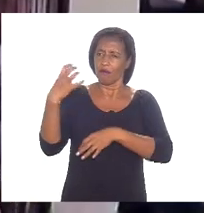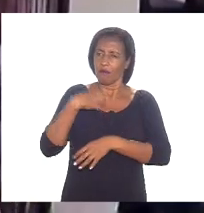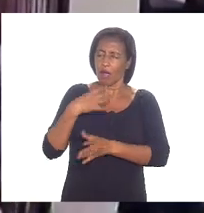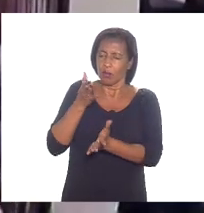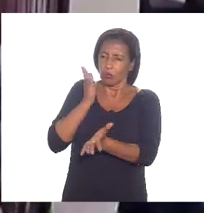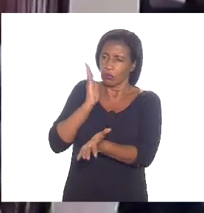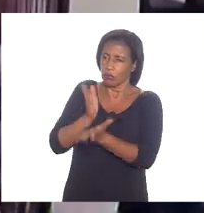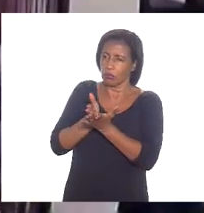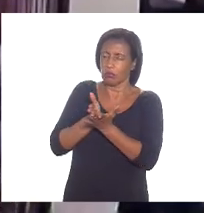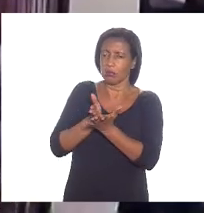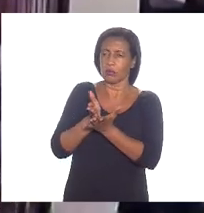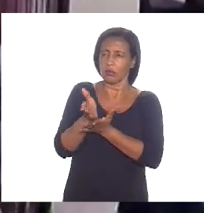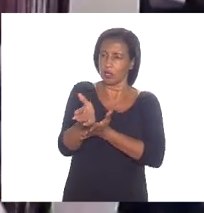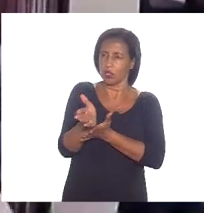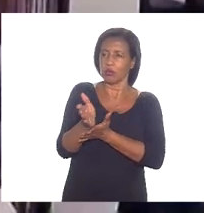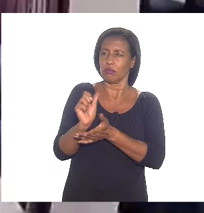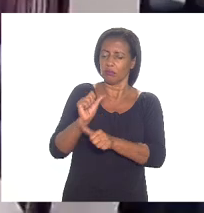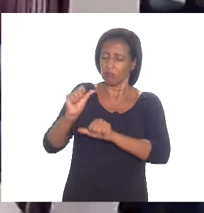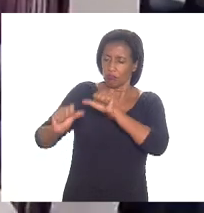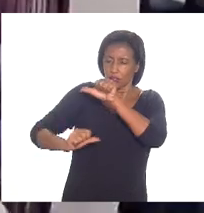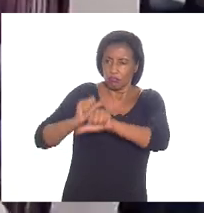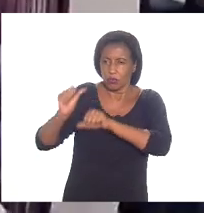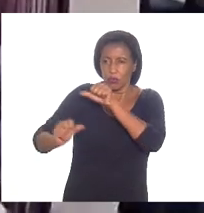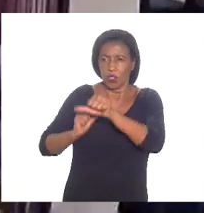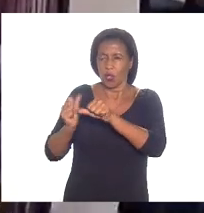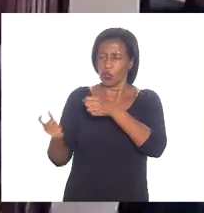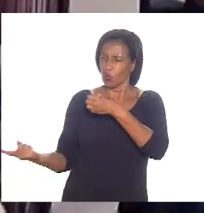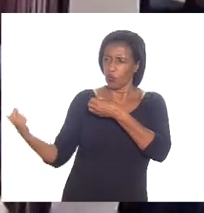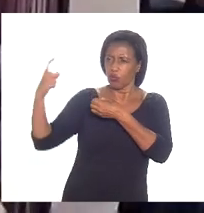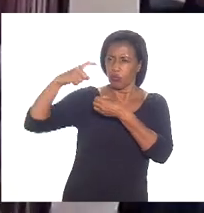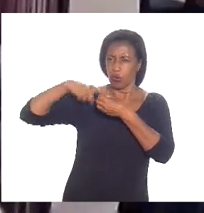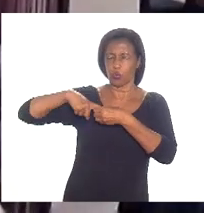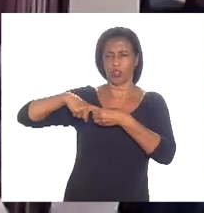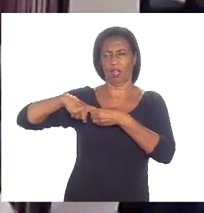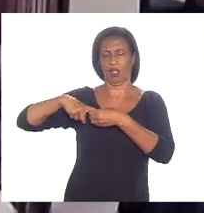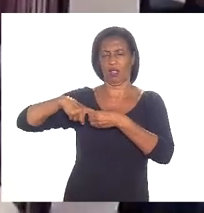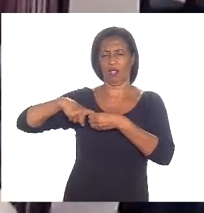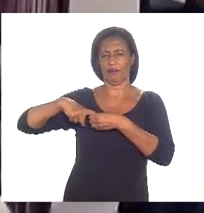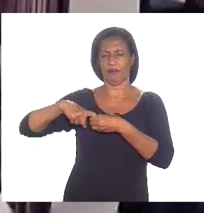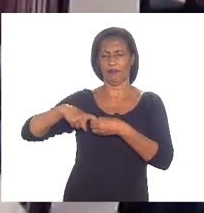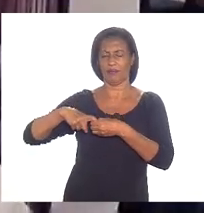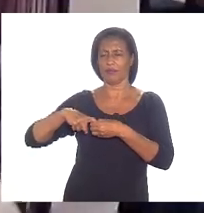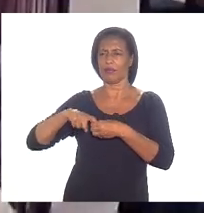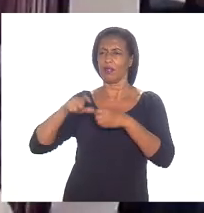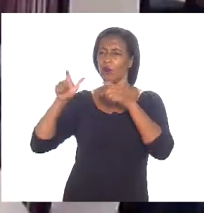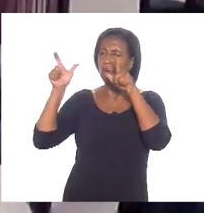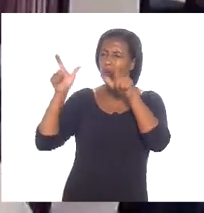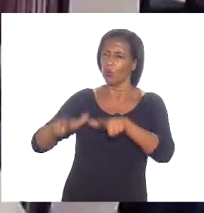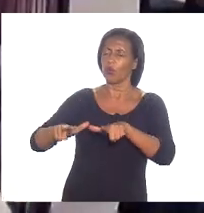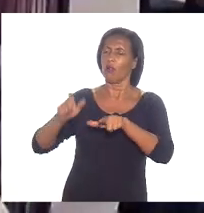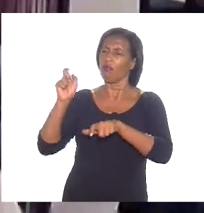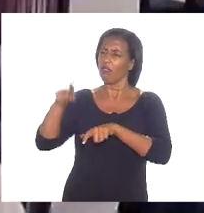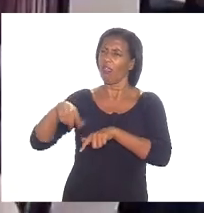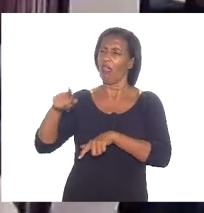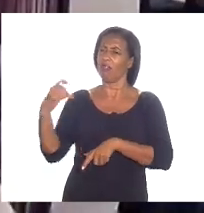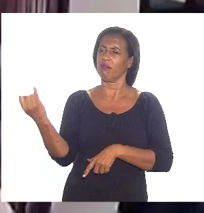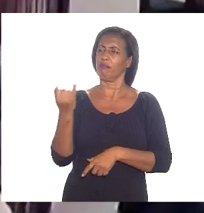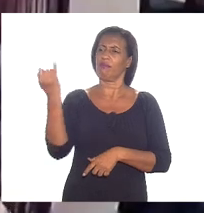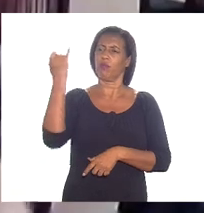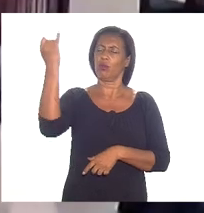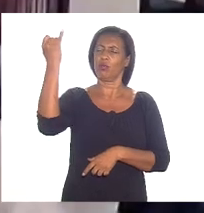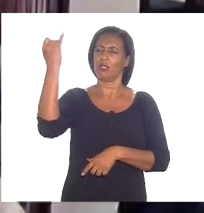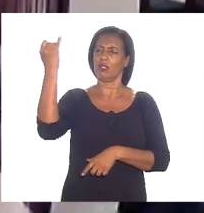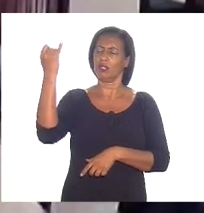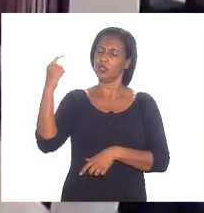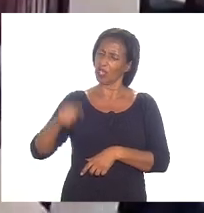de tentar restaurar, de tentar fazer voltar aquilo que realmente é importante para a vida da cidade do